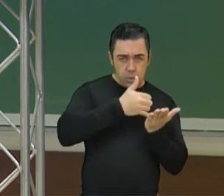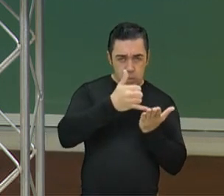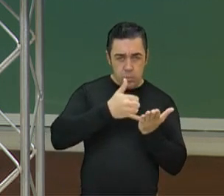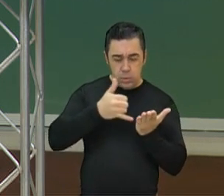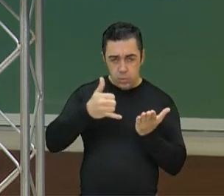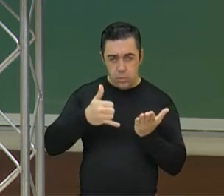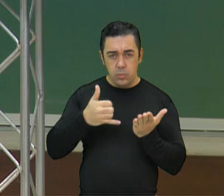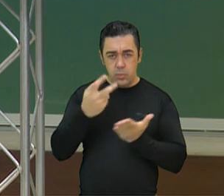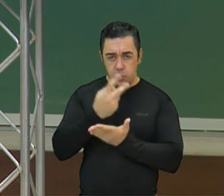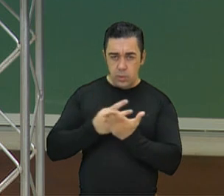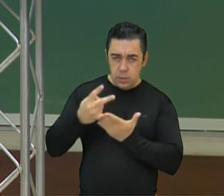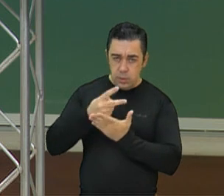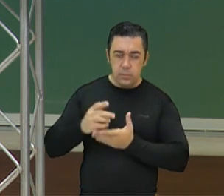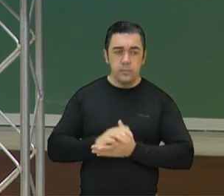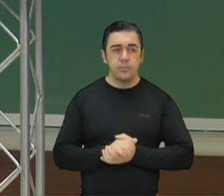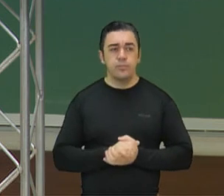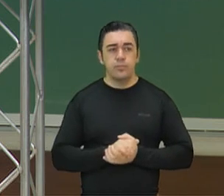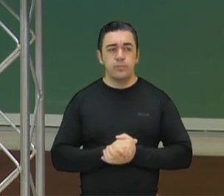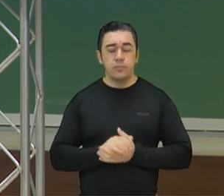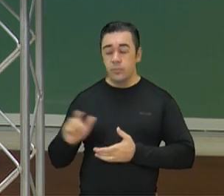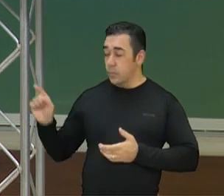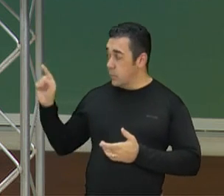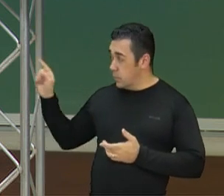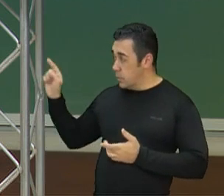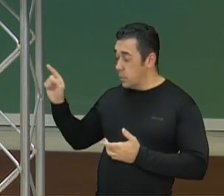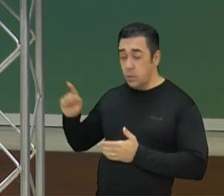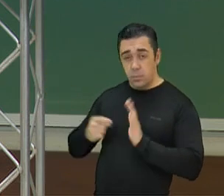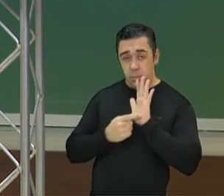E aqui nós temos um